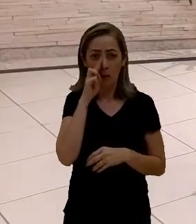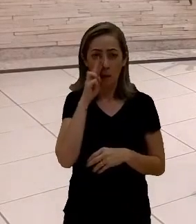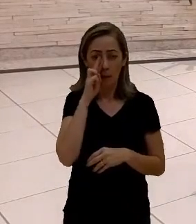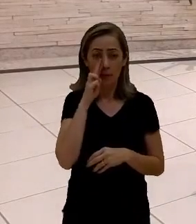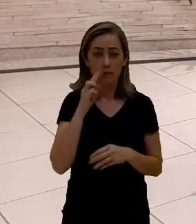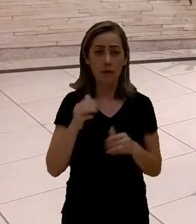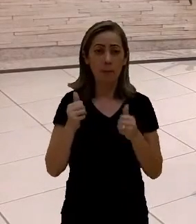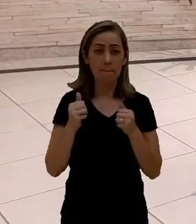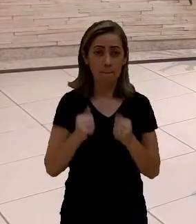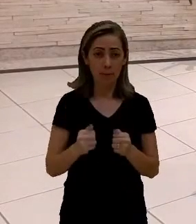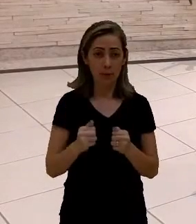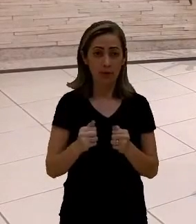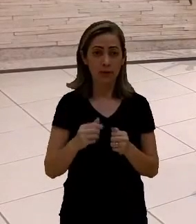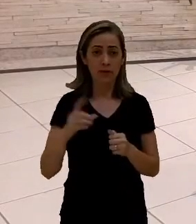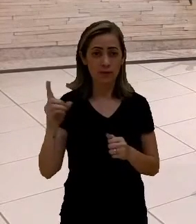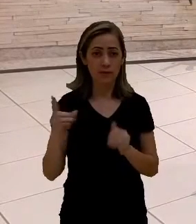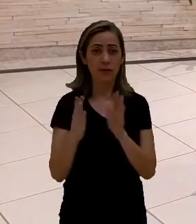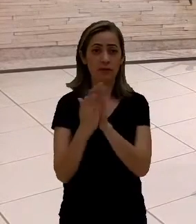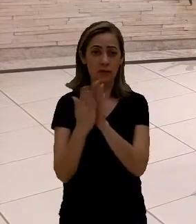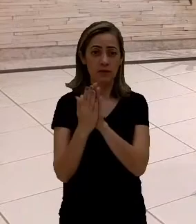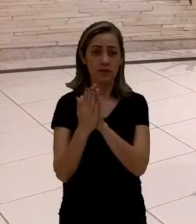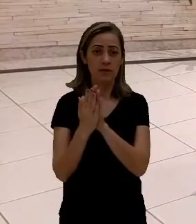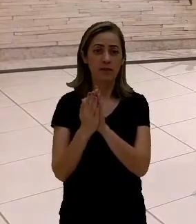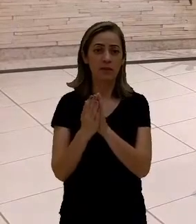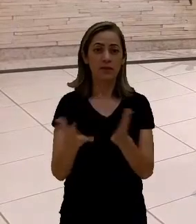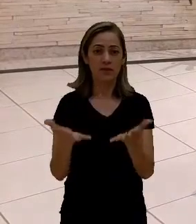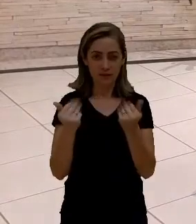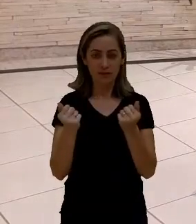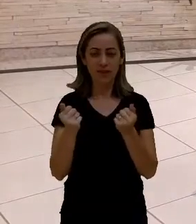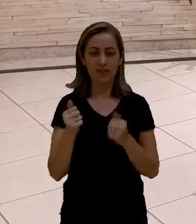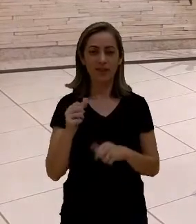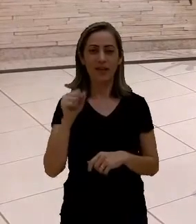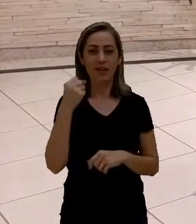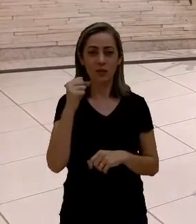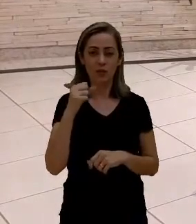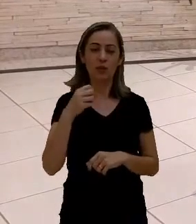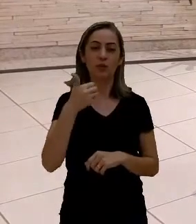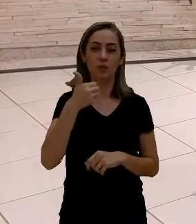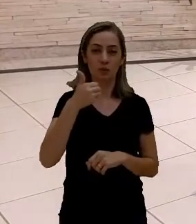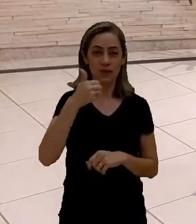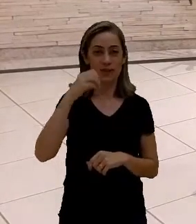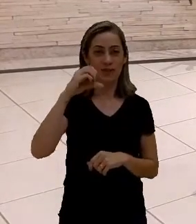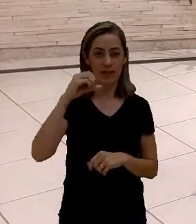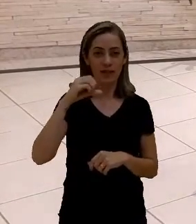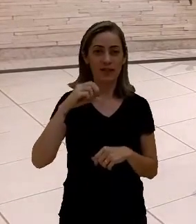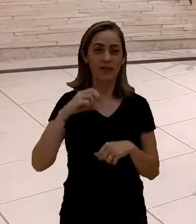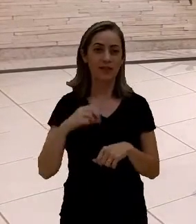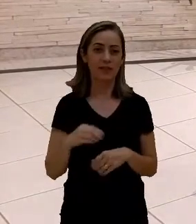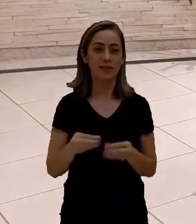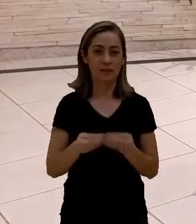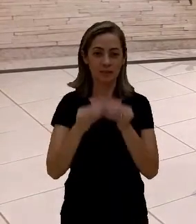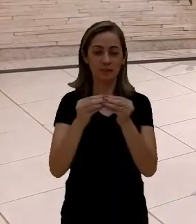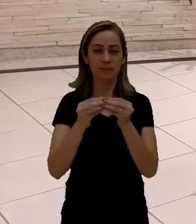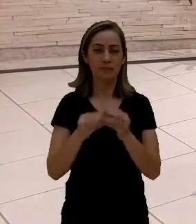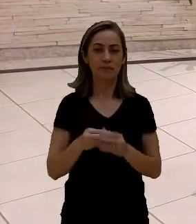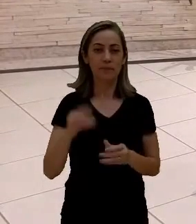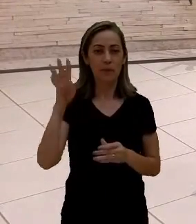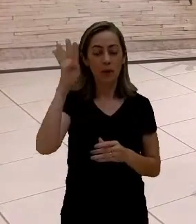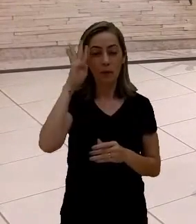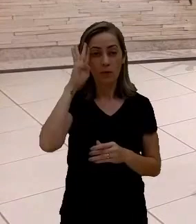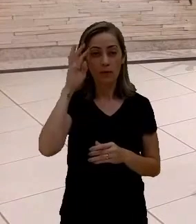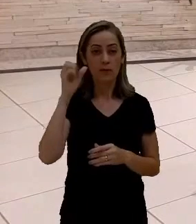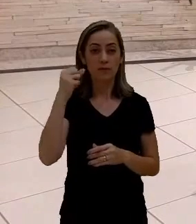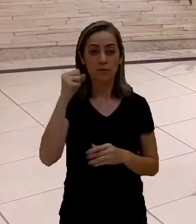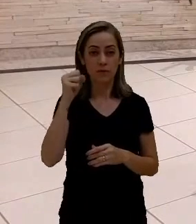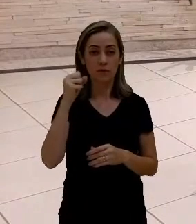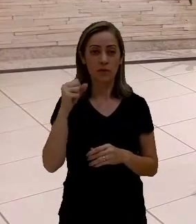pode acompanhar presencialmente tanto às 8 quanto às 10 da manhã tem missa aqui no santuário quarta-feira às 20 horas nós